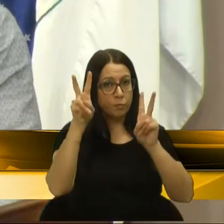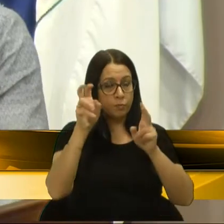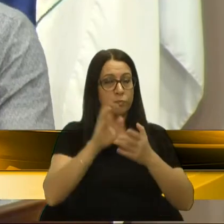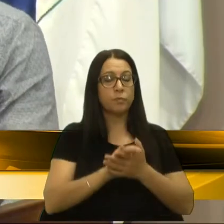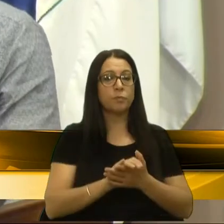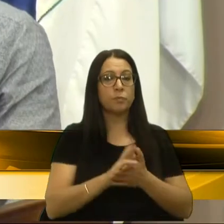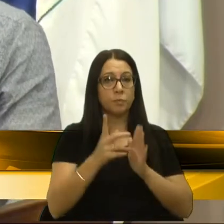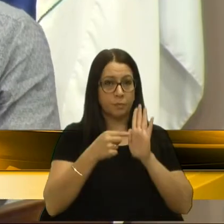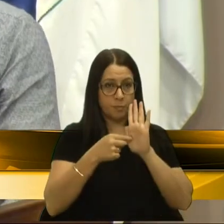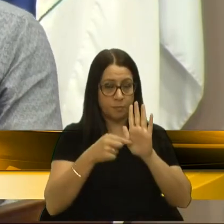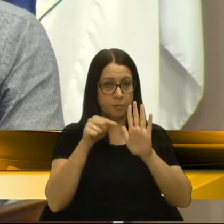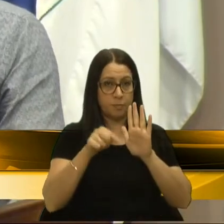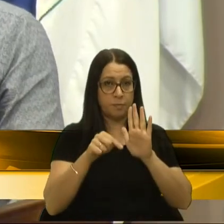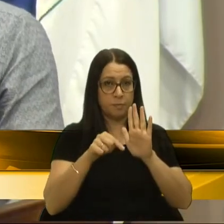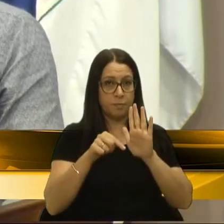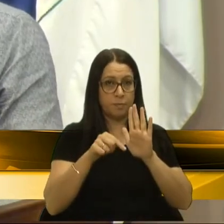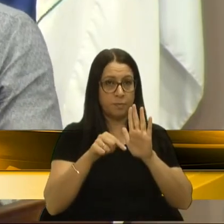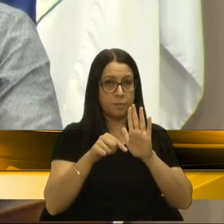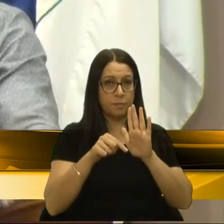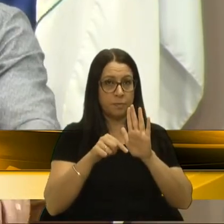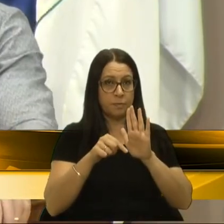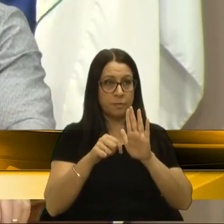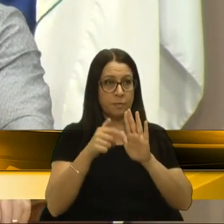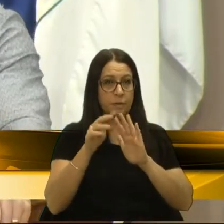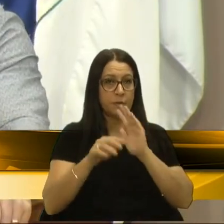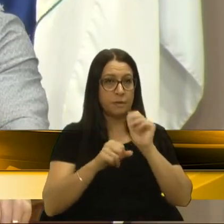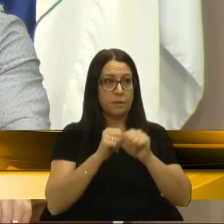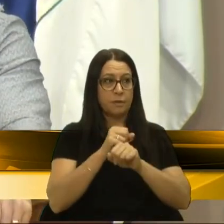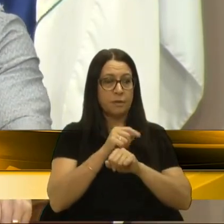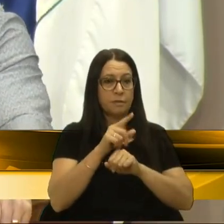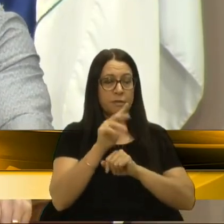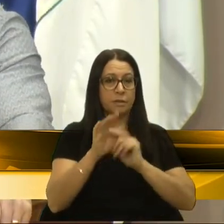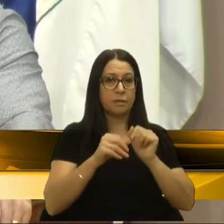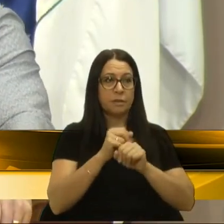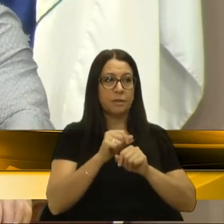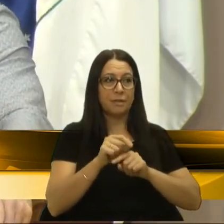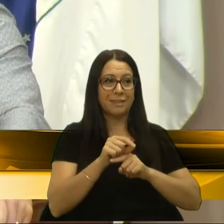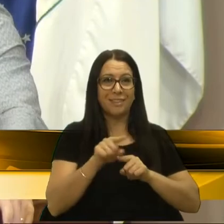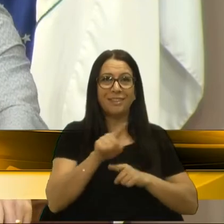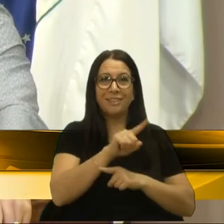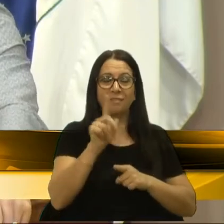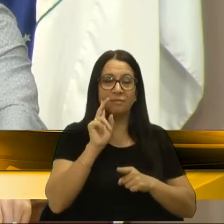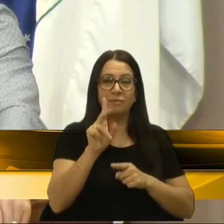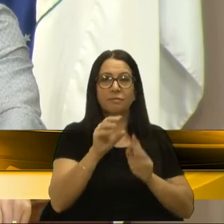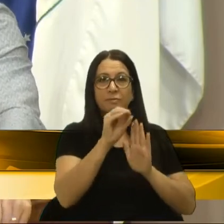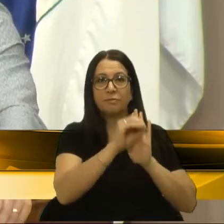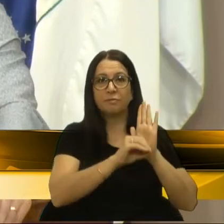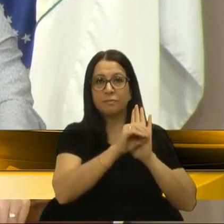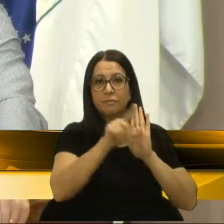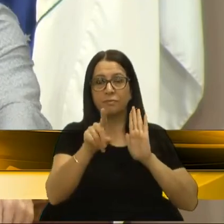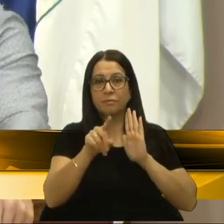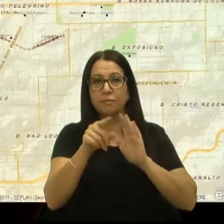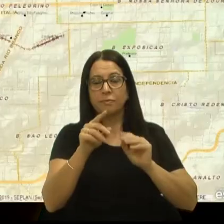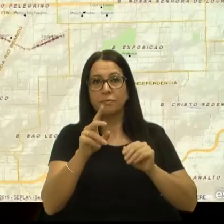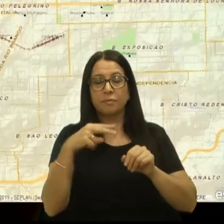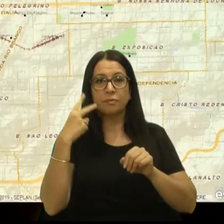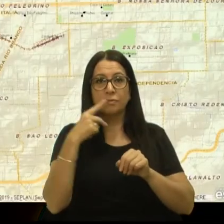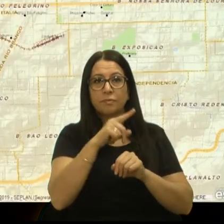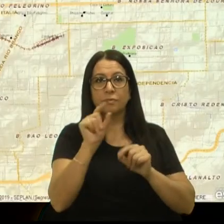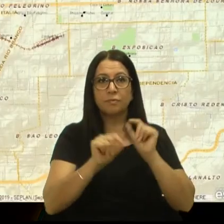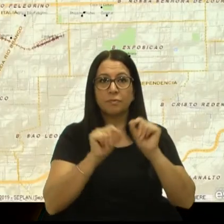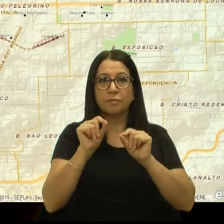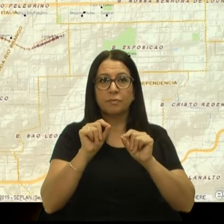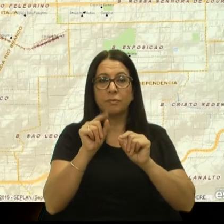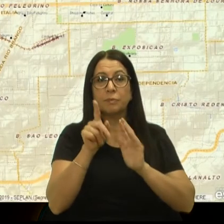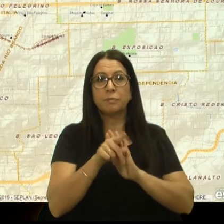que eu trago a esta casa, quase encerrando meu tempo, já passou o ofício, tá, aos gabinetes dos vereadores, é respeito